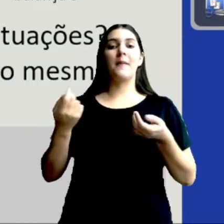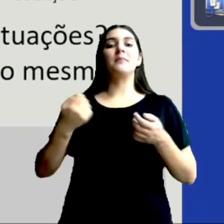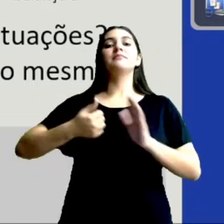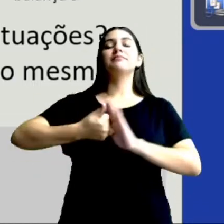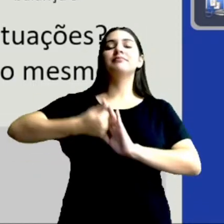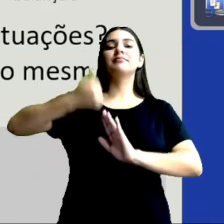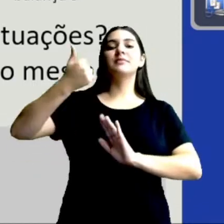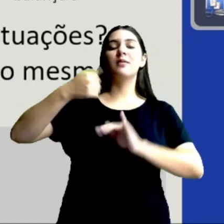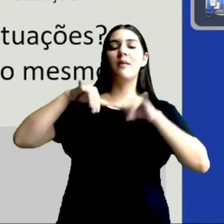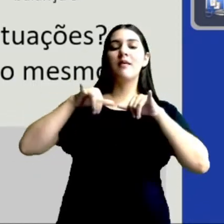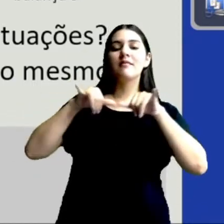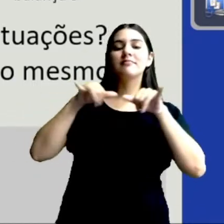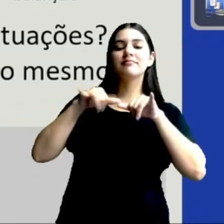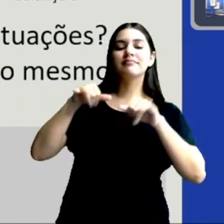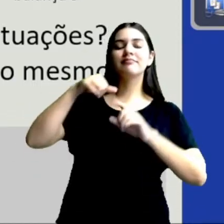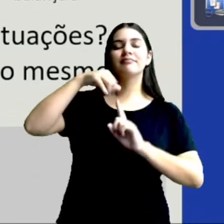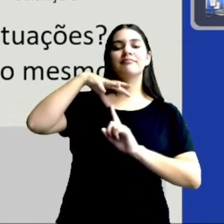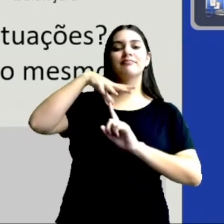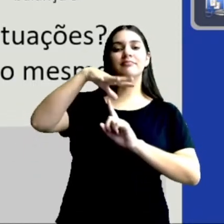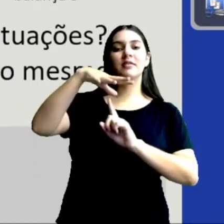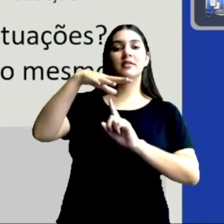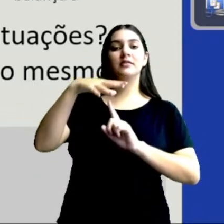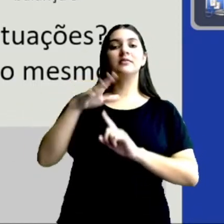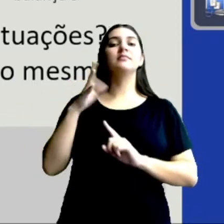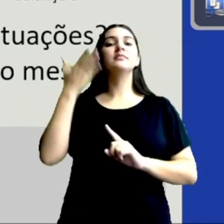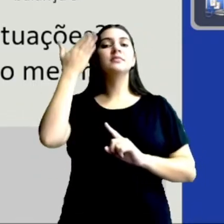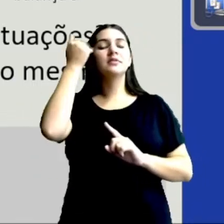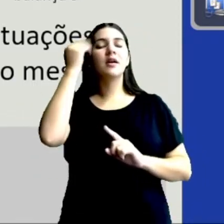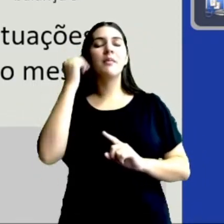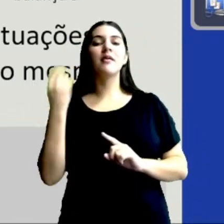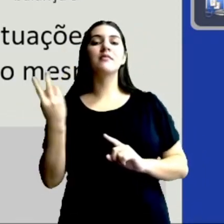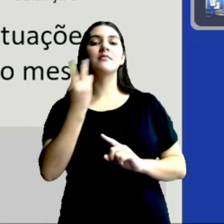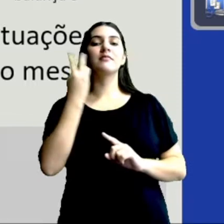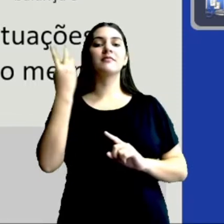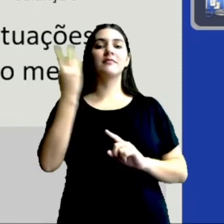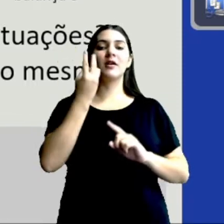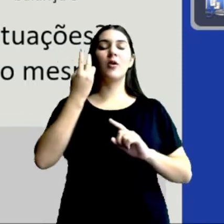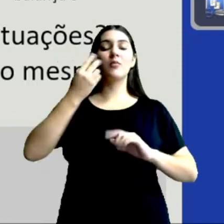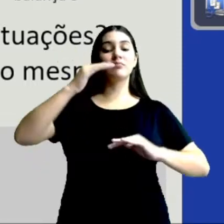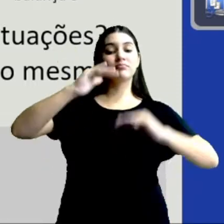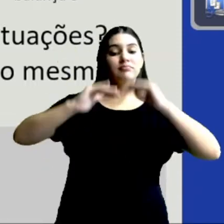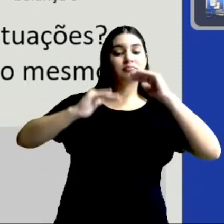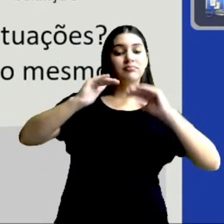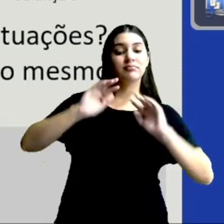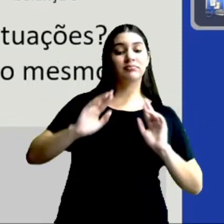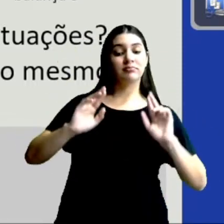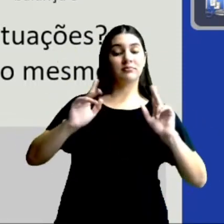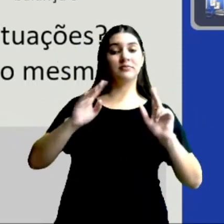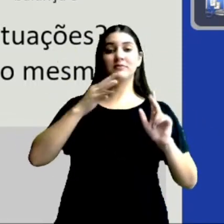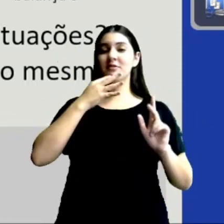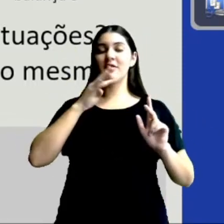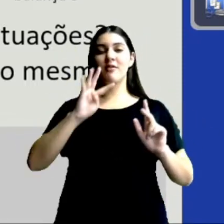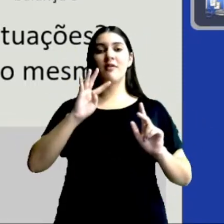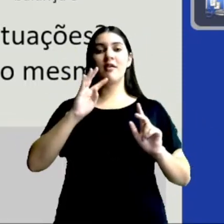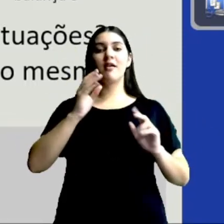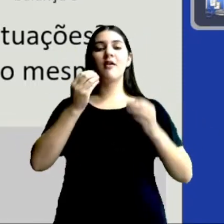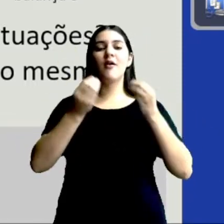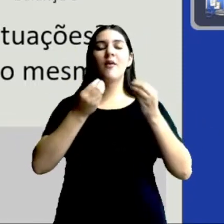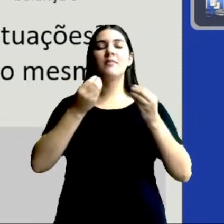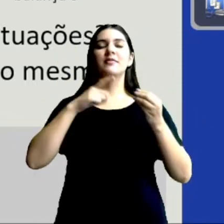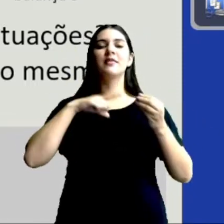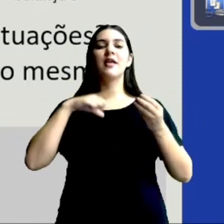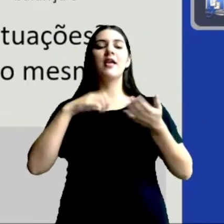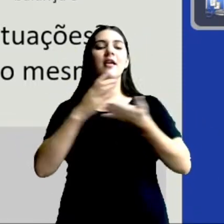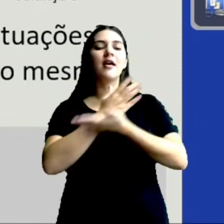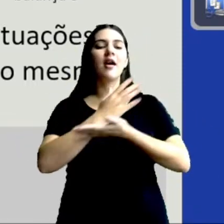livres, para descobrir o valor de alguns pesos desconhecidos, a partir de outros pezinhos, né? Tem